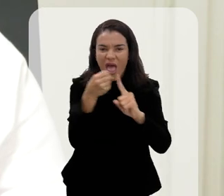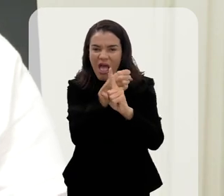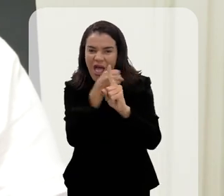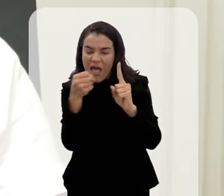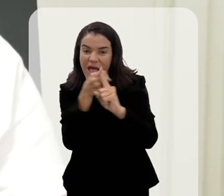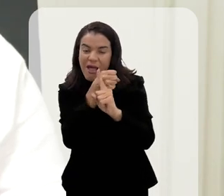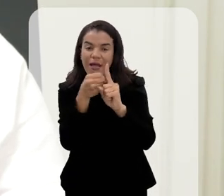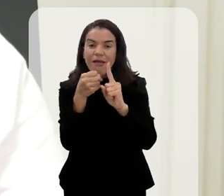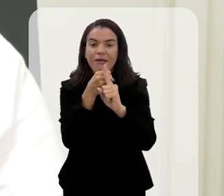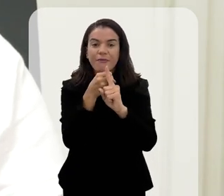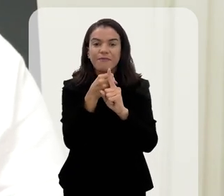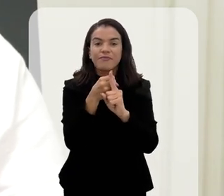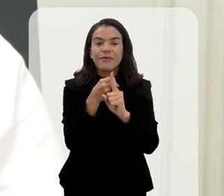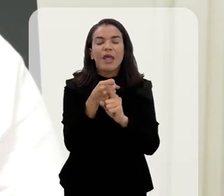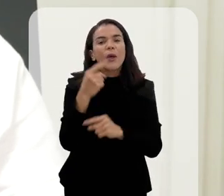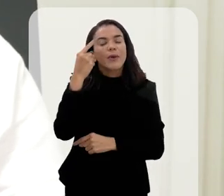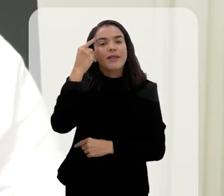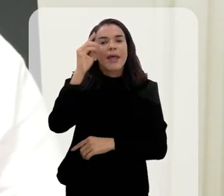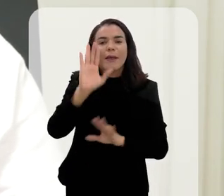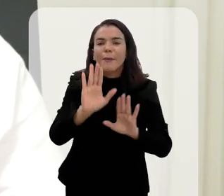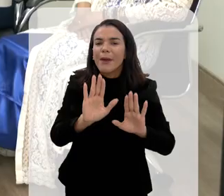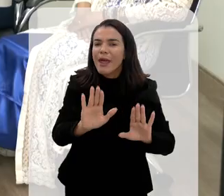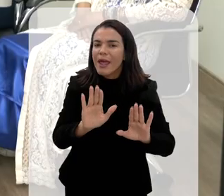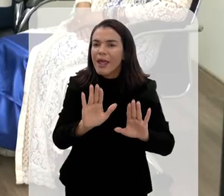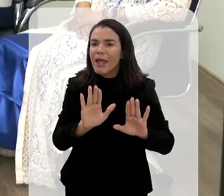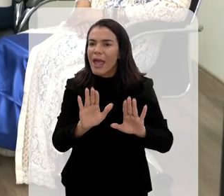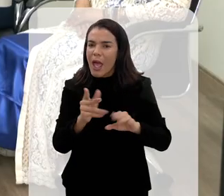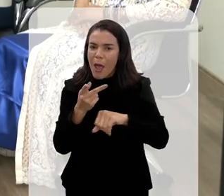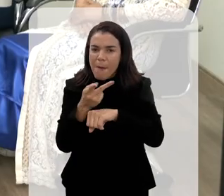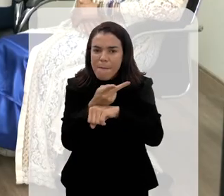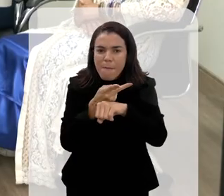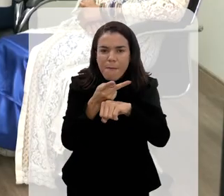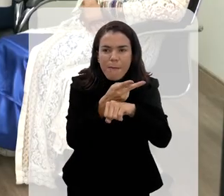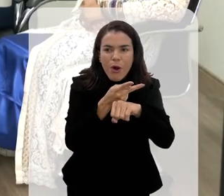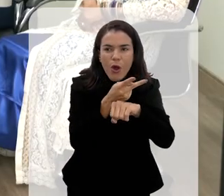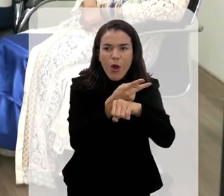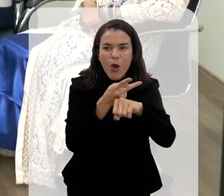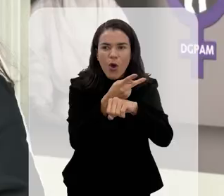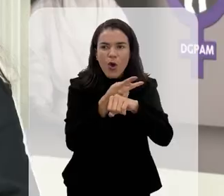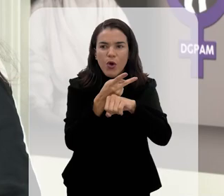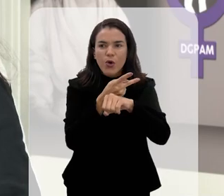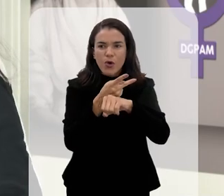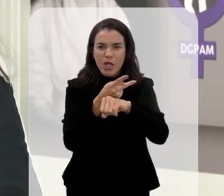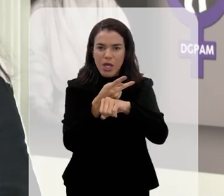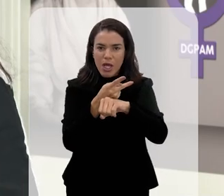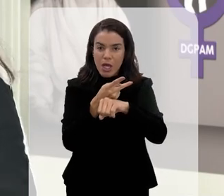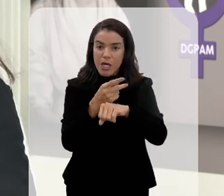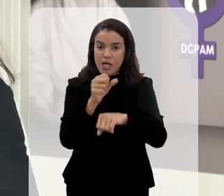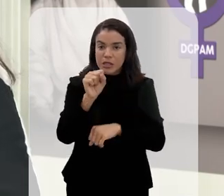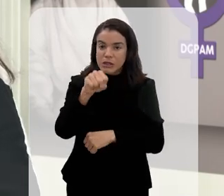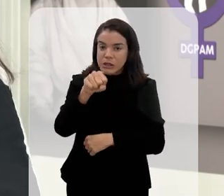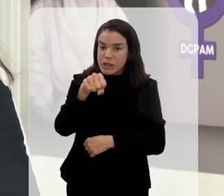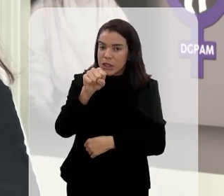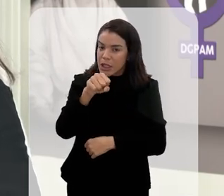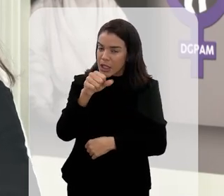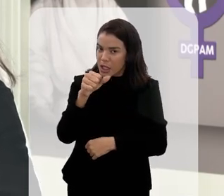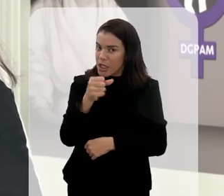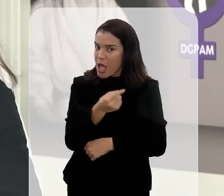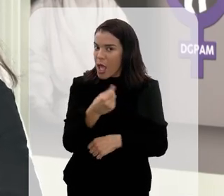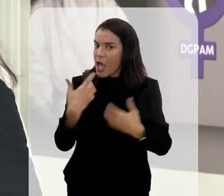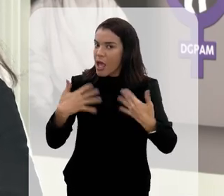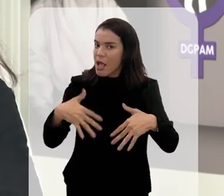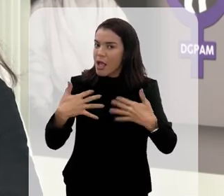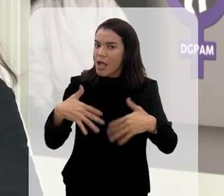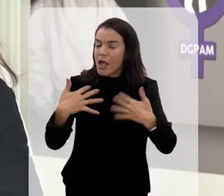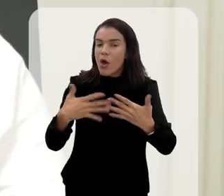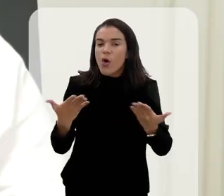abusivo, agressivo, que muitas vezes... Só para a gente ter uma ideia, a procura é grande, o número de mulheres que procuram vocês? Sim,